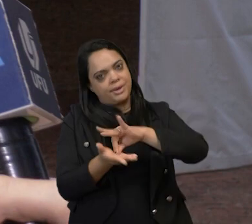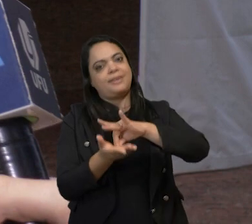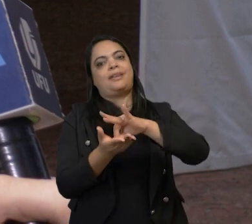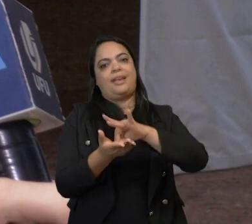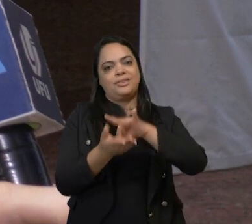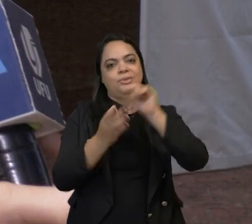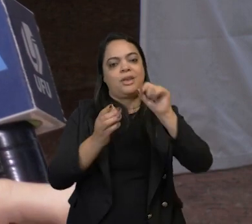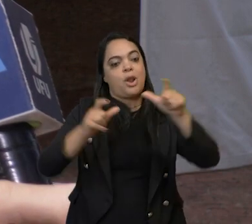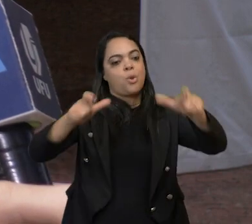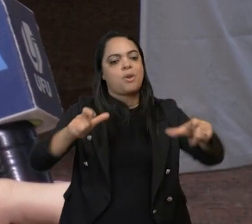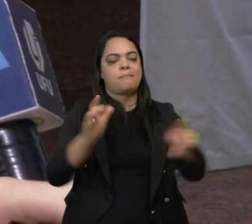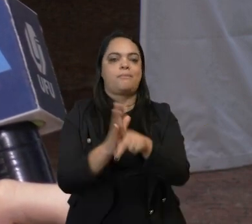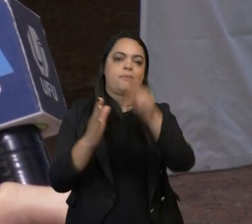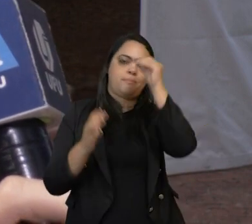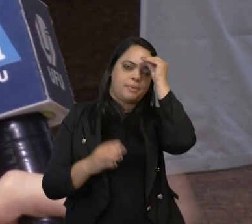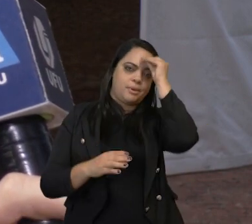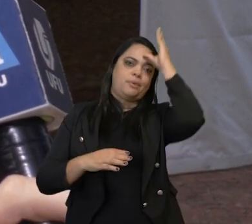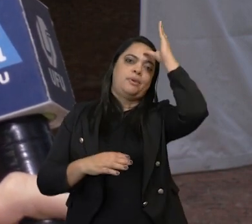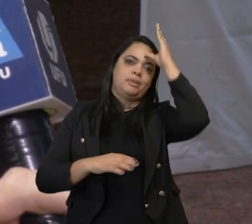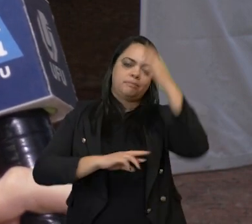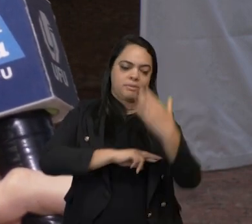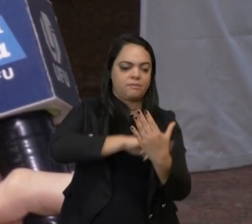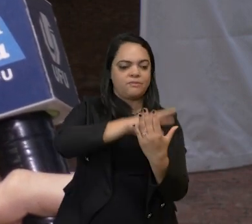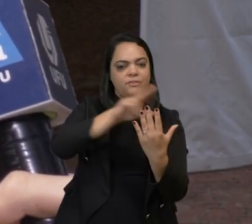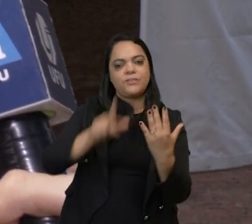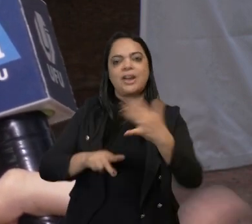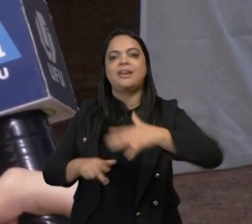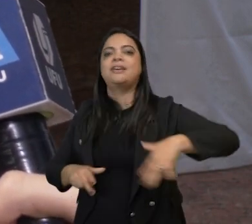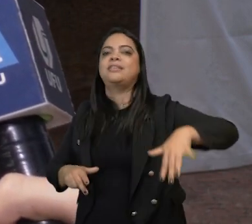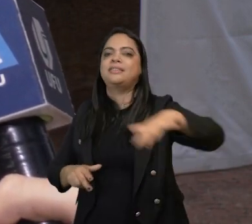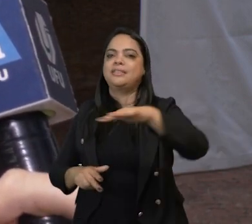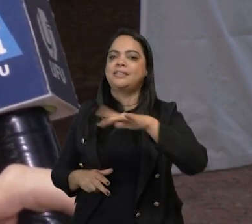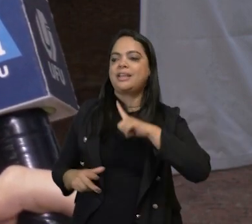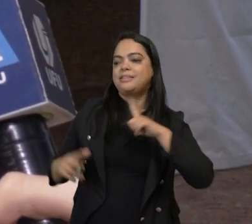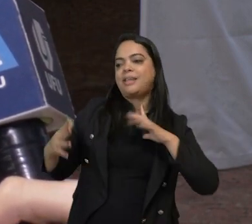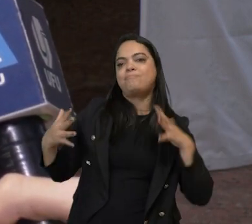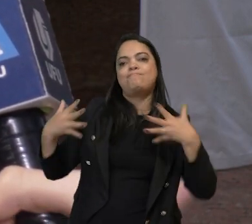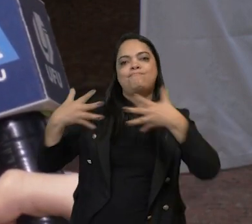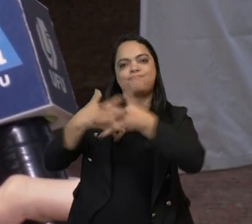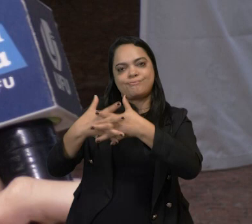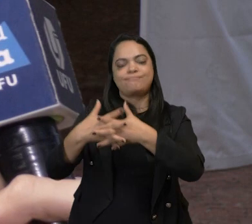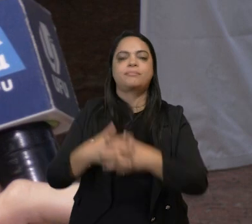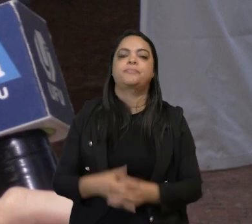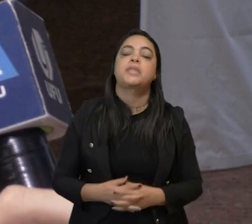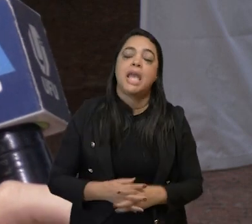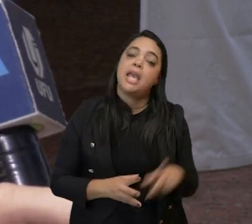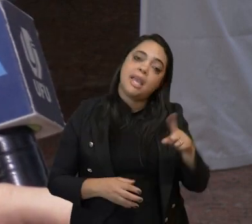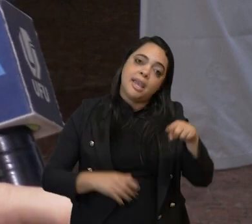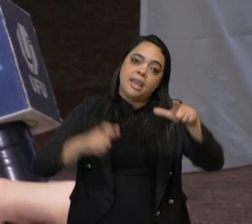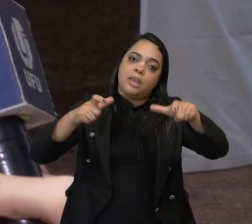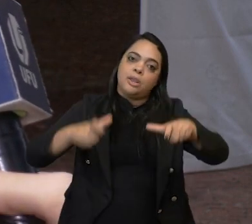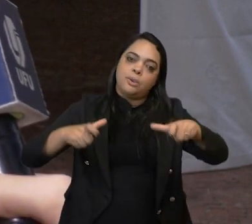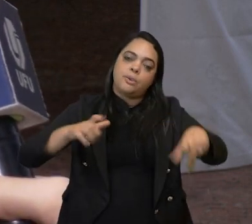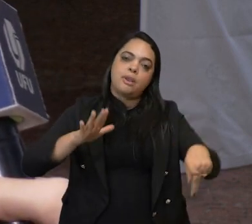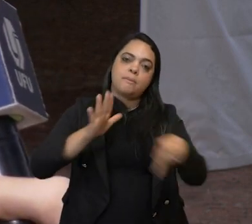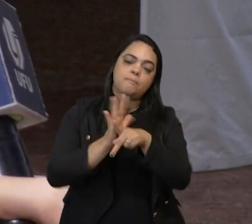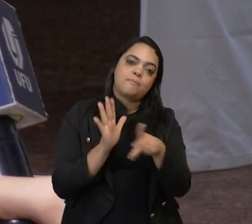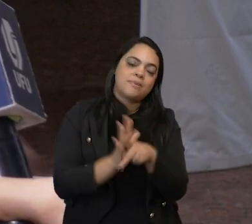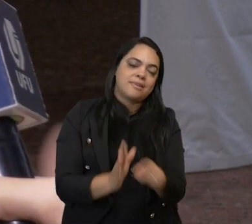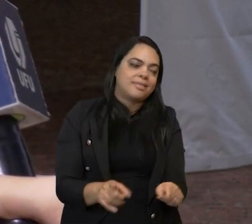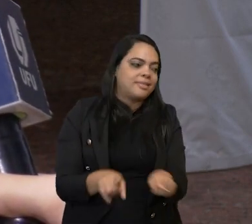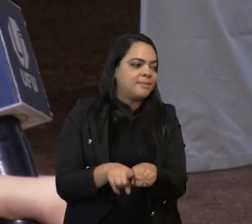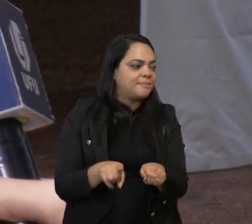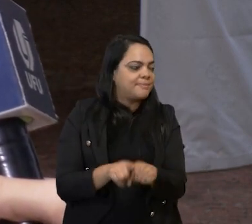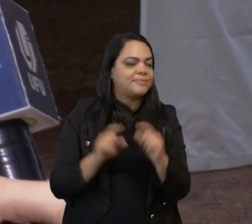de fato um lugar de conhecimento no qual é diversas áreas Centre cruzam se atravessam é um lugar